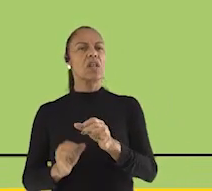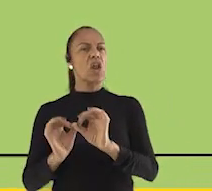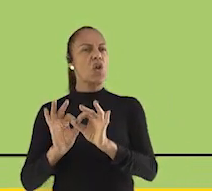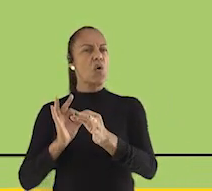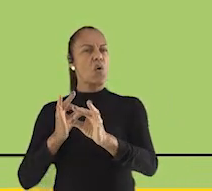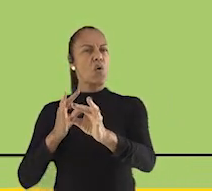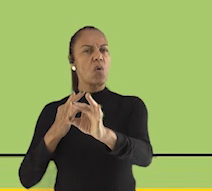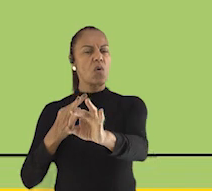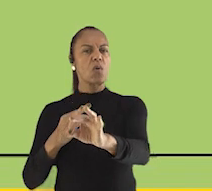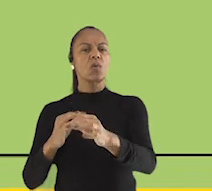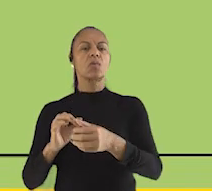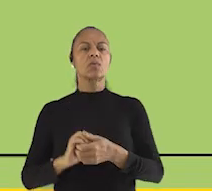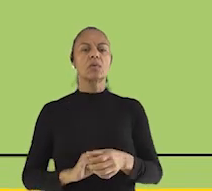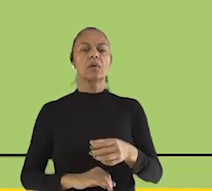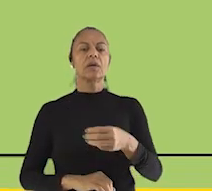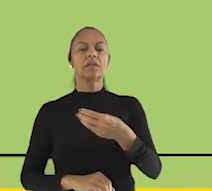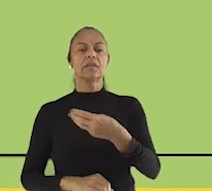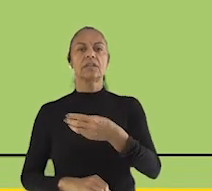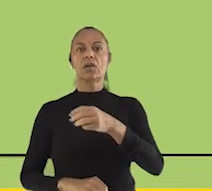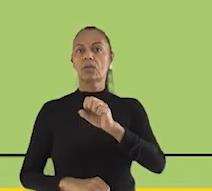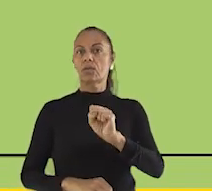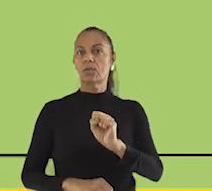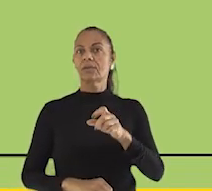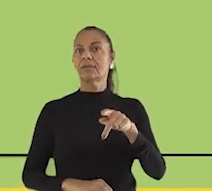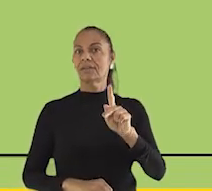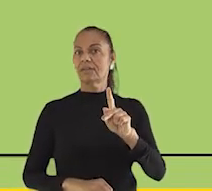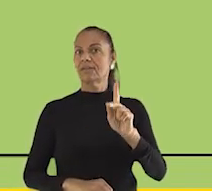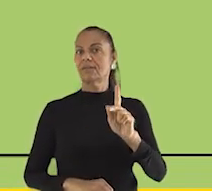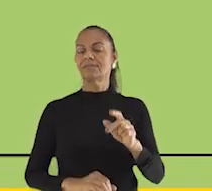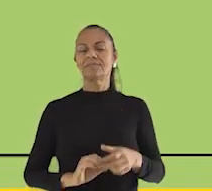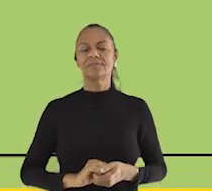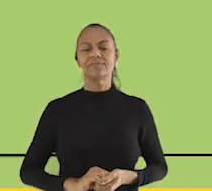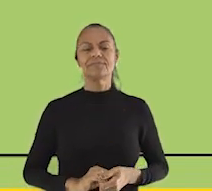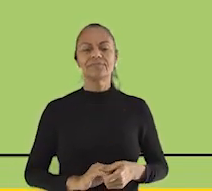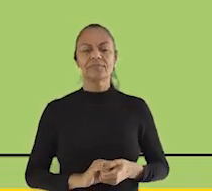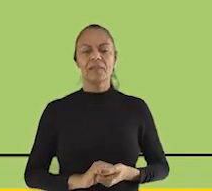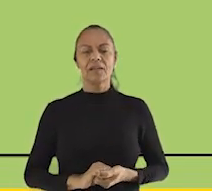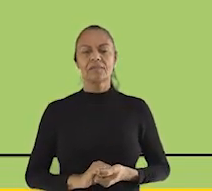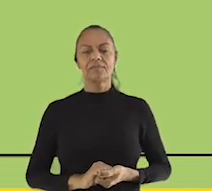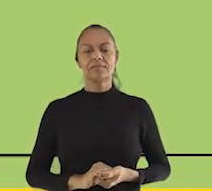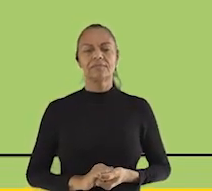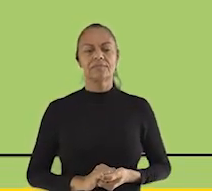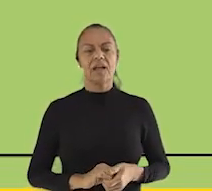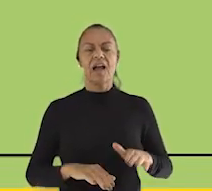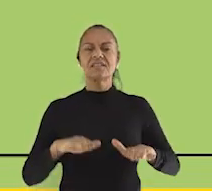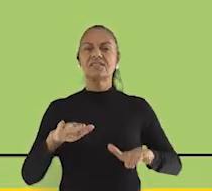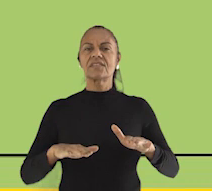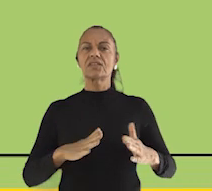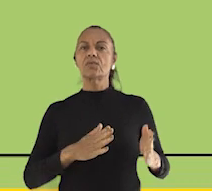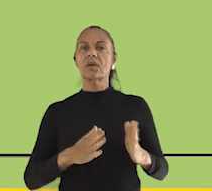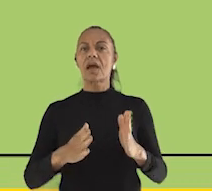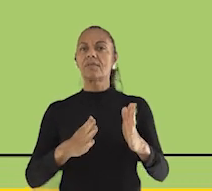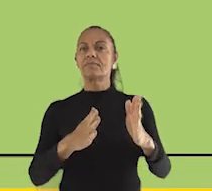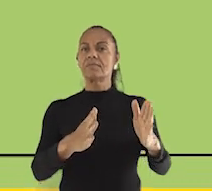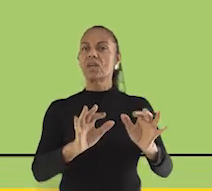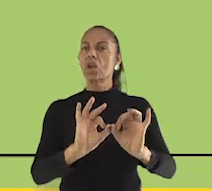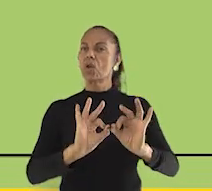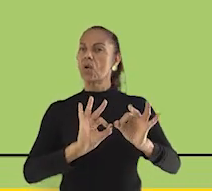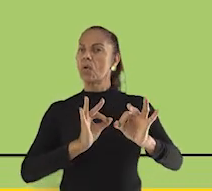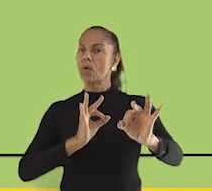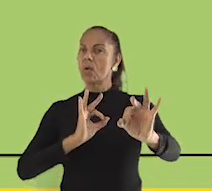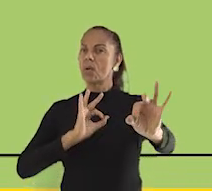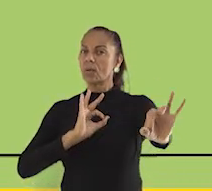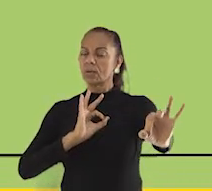mais longo, tem 31,5 quilômetros. Às vezes, acontece do caminho mais longo em